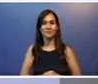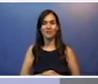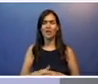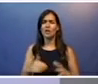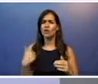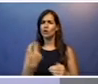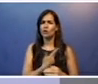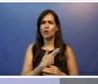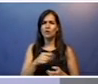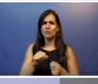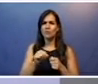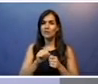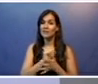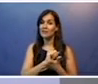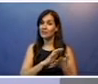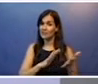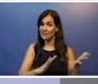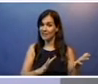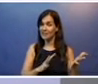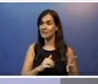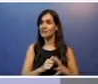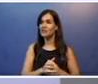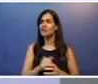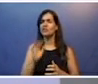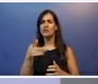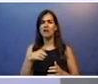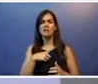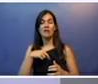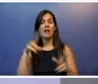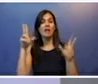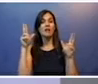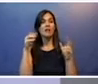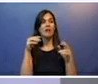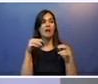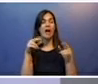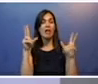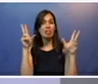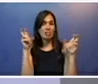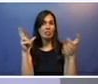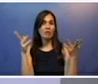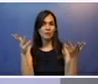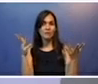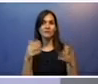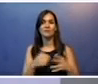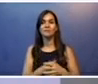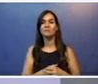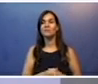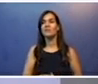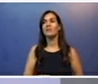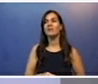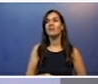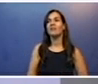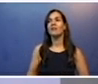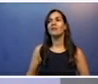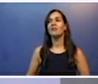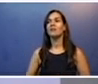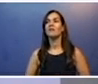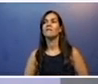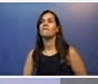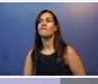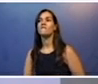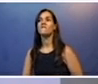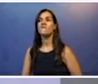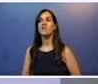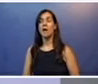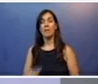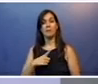Então vamos para os exercícios, já vemos teorias. Para determinar a altura de uma torre, um topógrafo